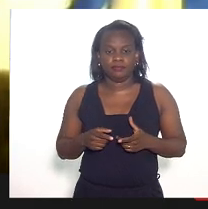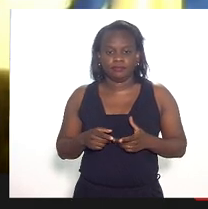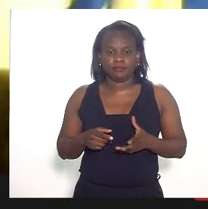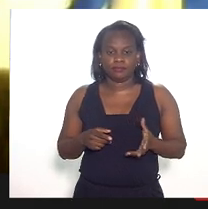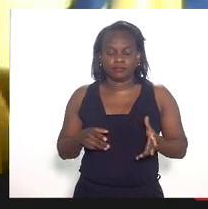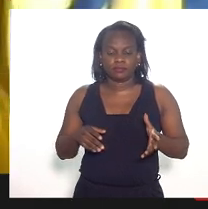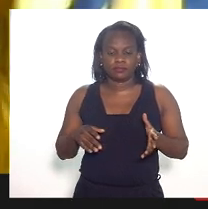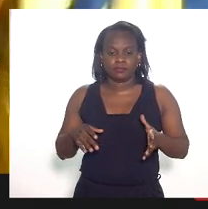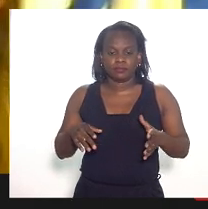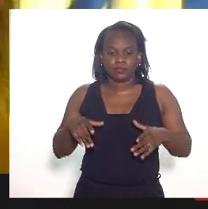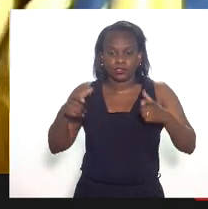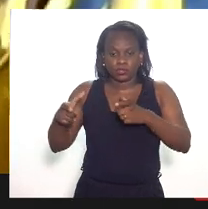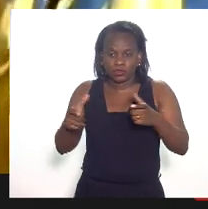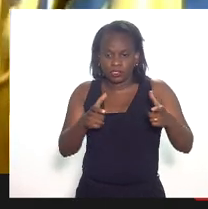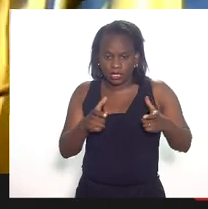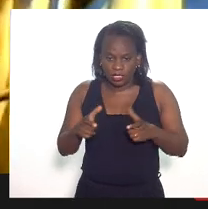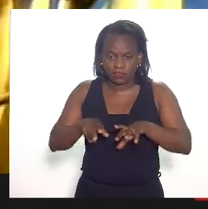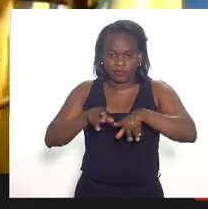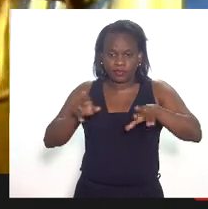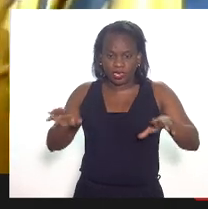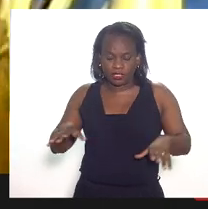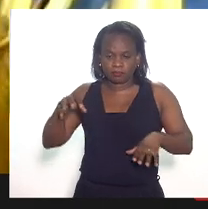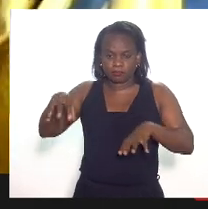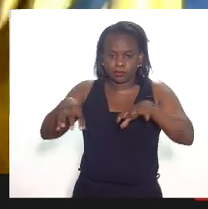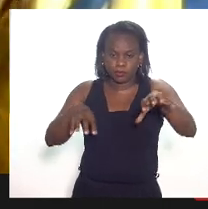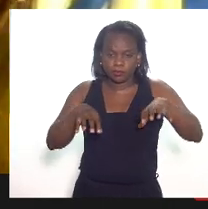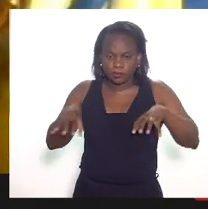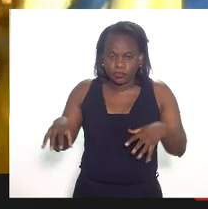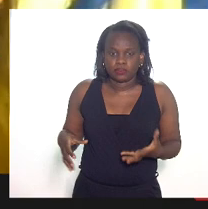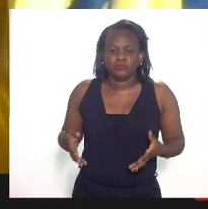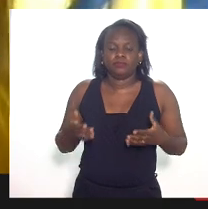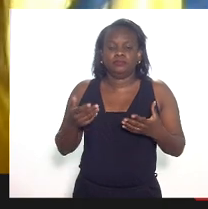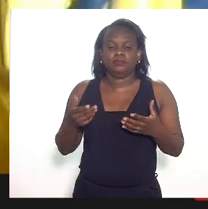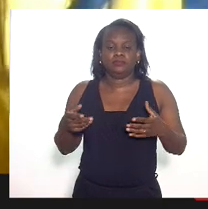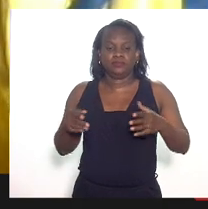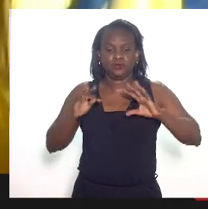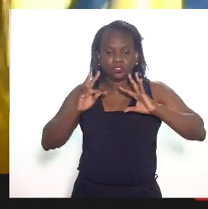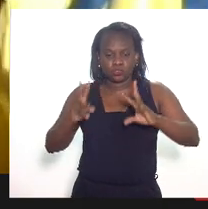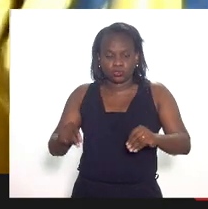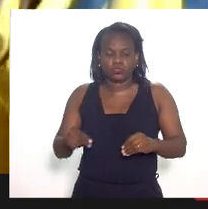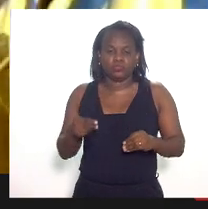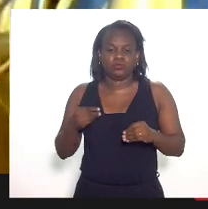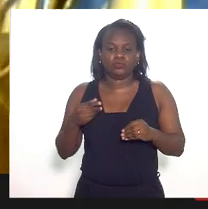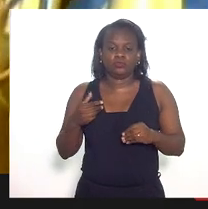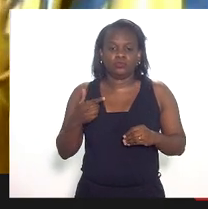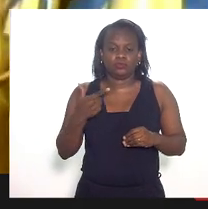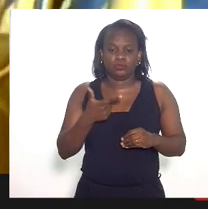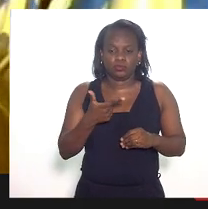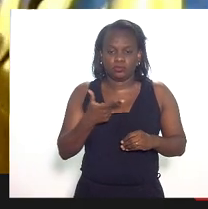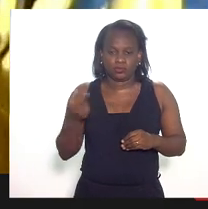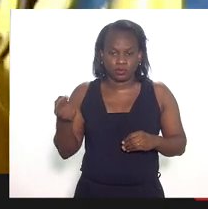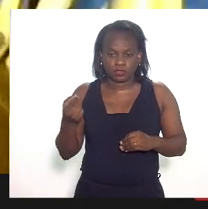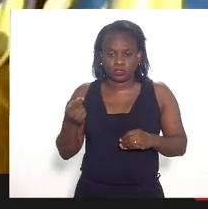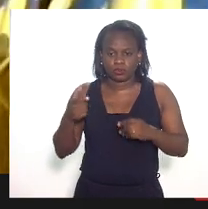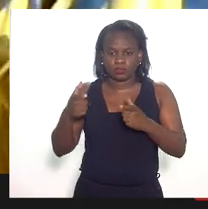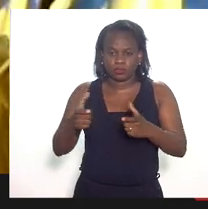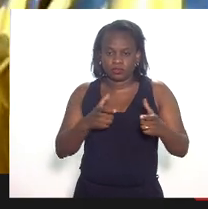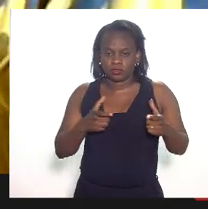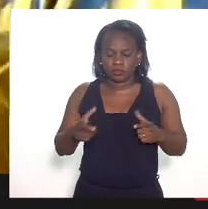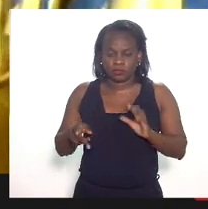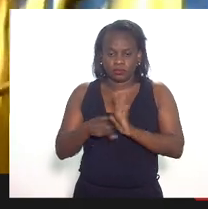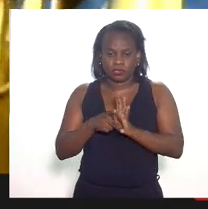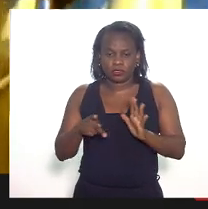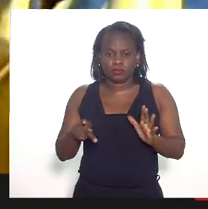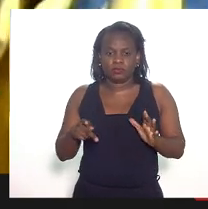o número de postos, né, pela cidade. Então, além de todas as 200 unidades